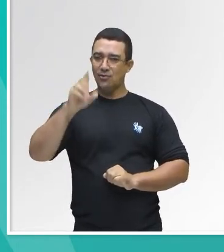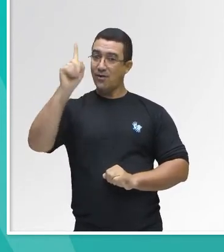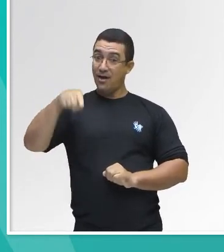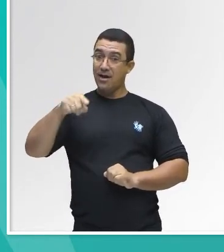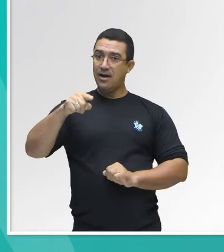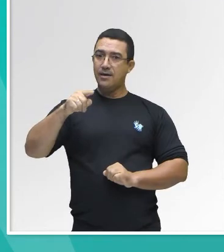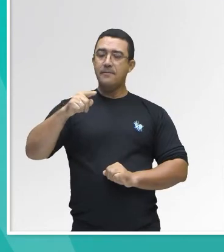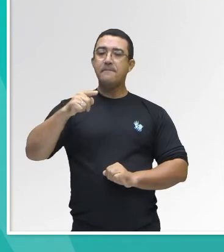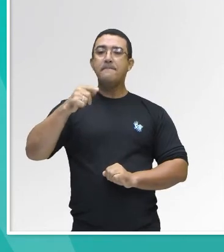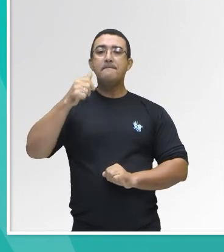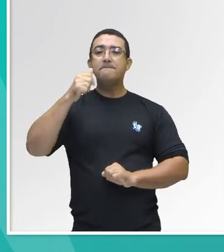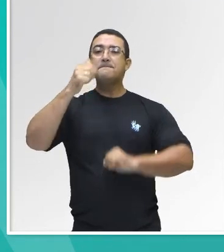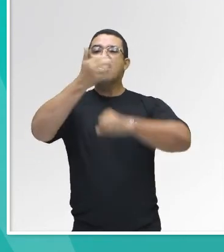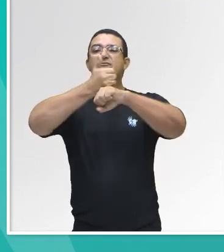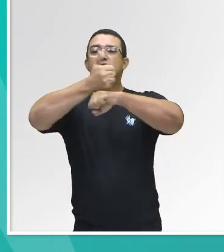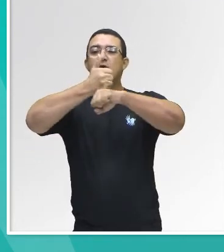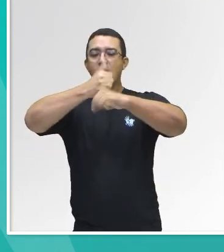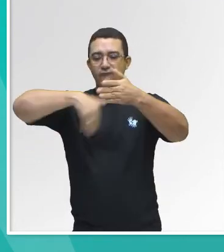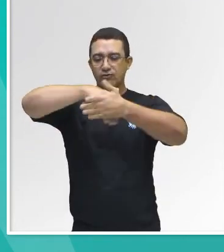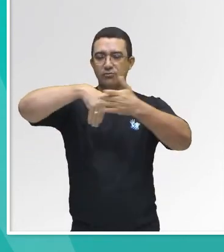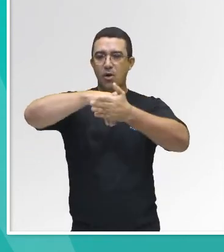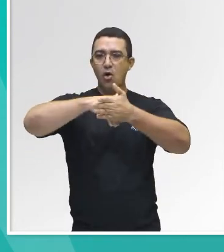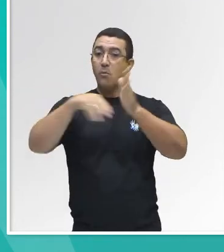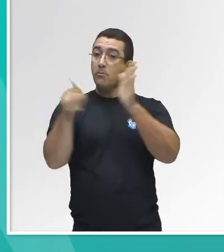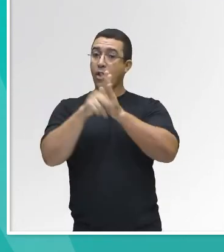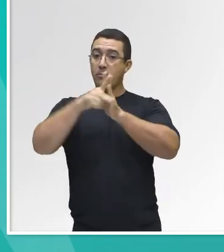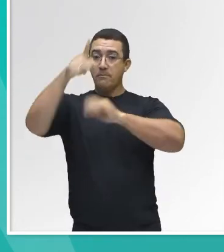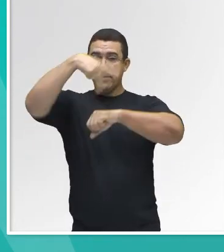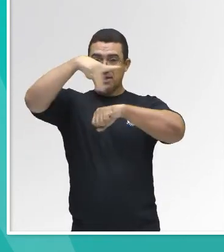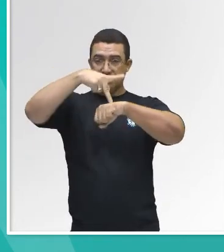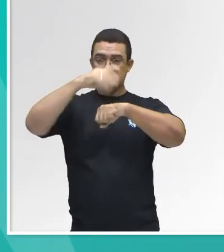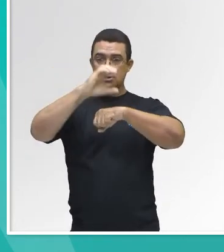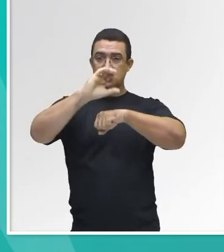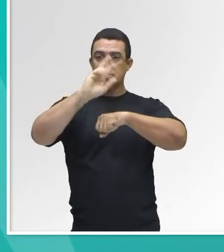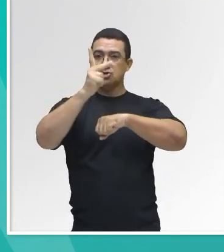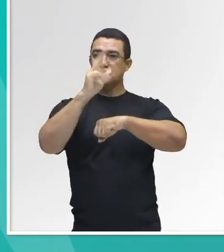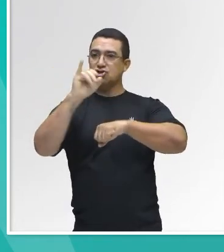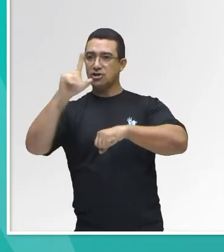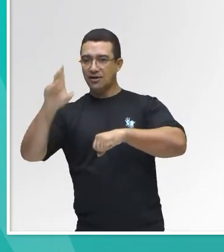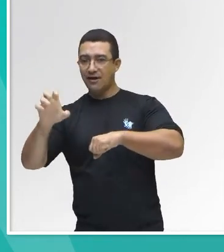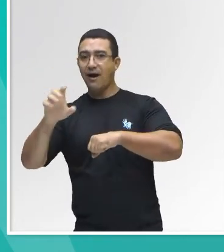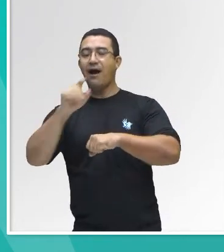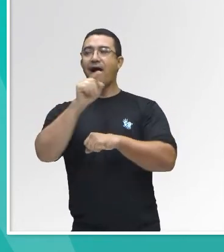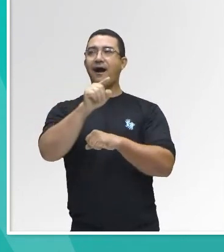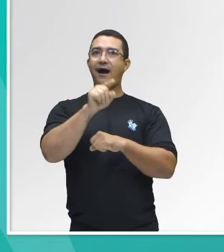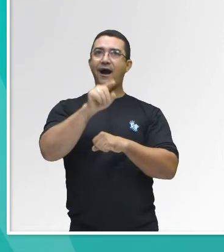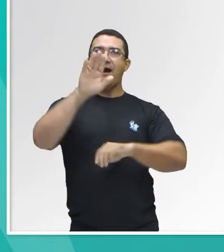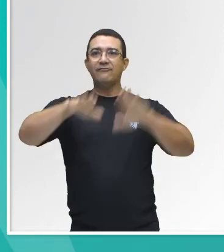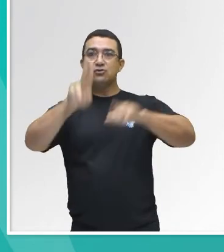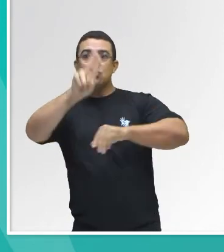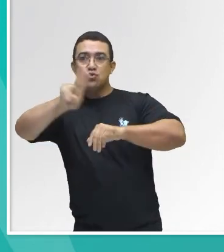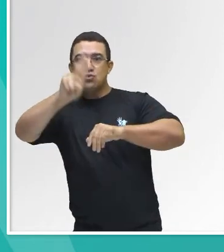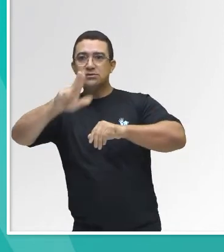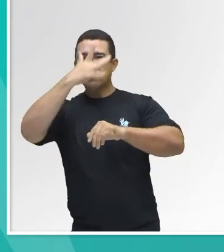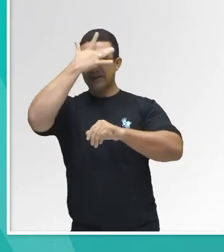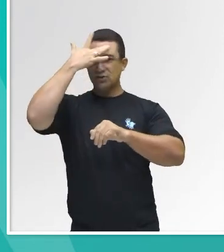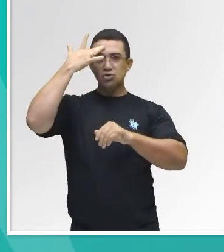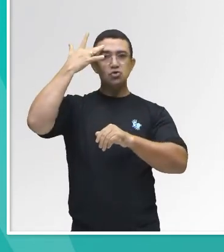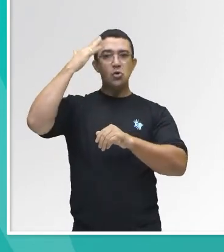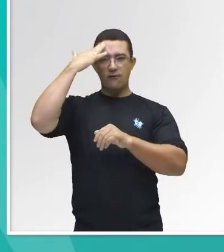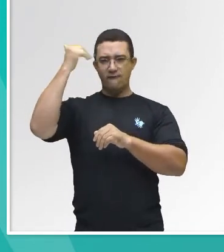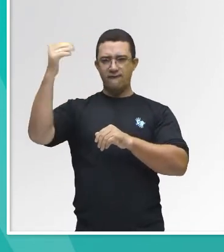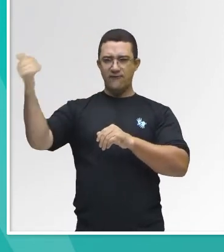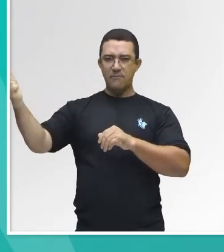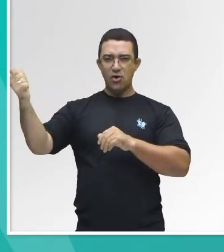Olimpíadas, enfim, foi um dos maiores goleadores da Conmebol. E às vezes se utiliza, né? As pessoas